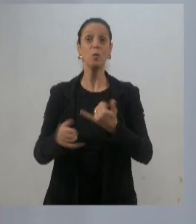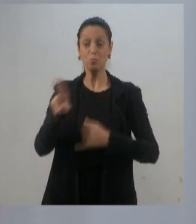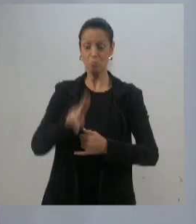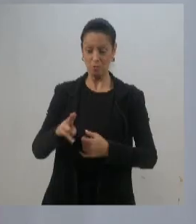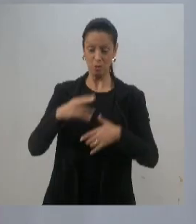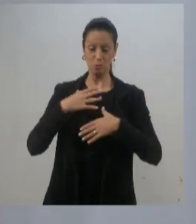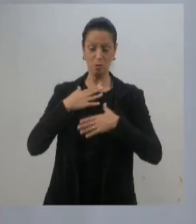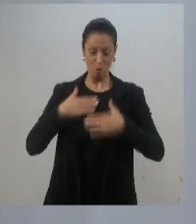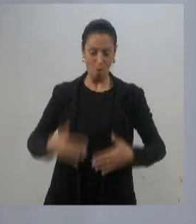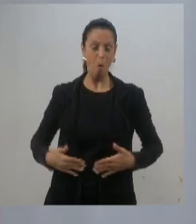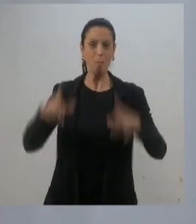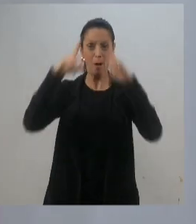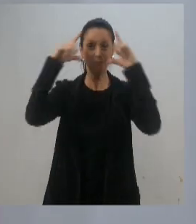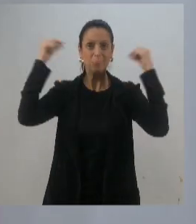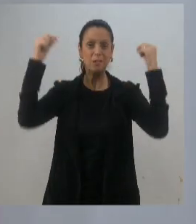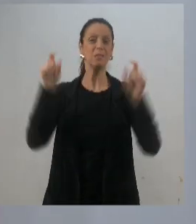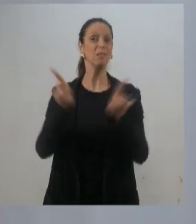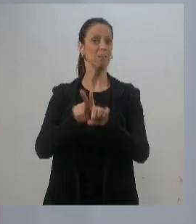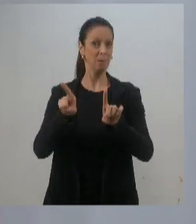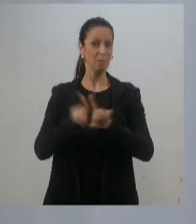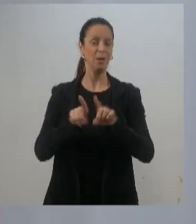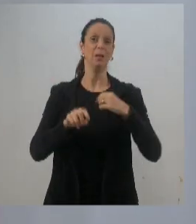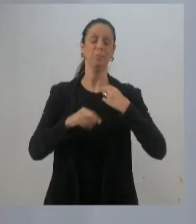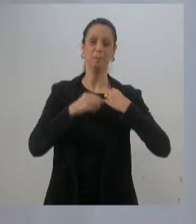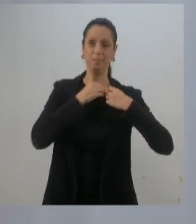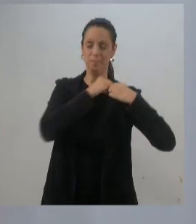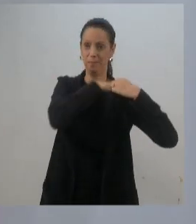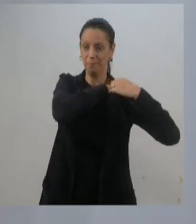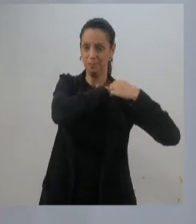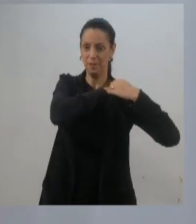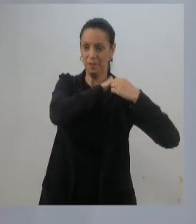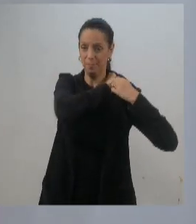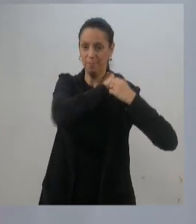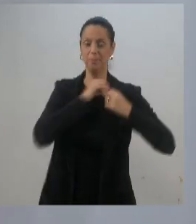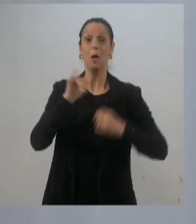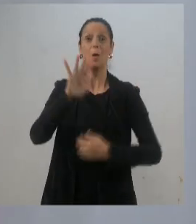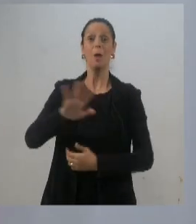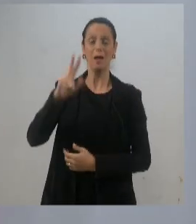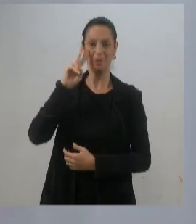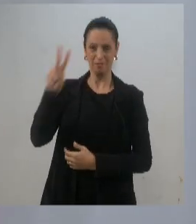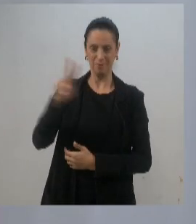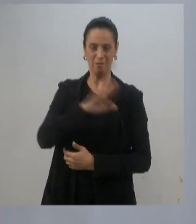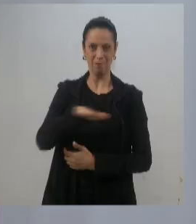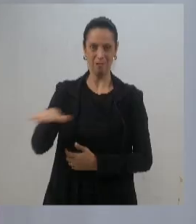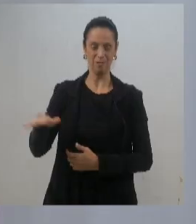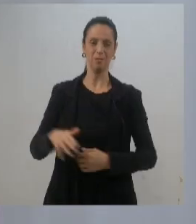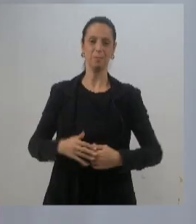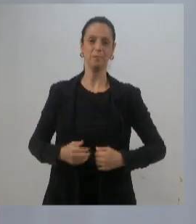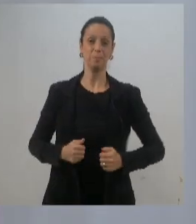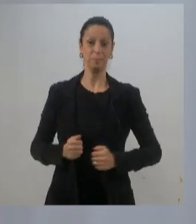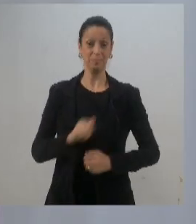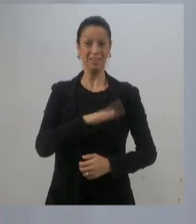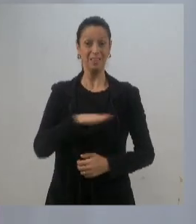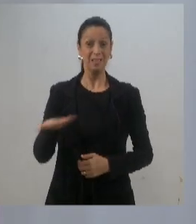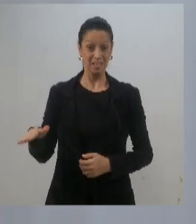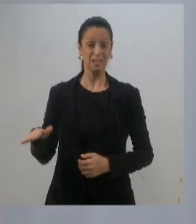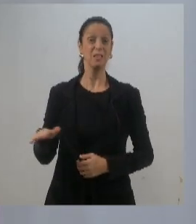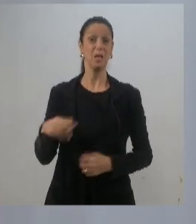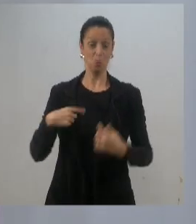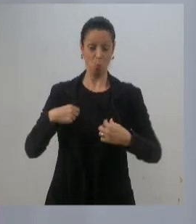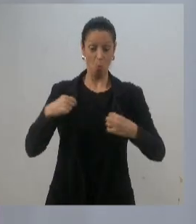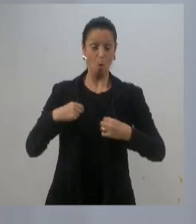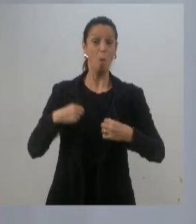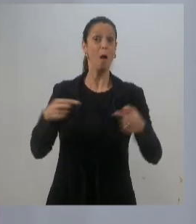nós temos uma imagem, se o Ari puder colocar ali, passou a foto, imagens de crianças